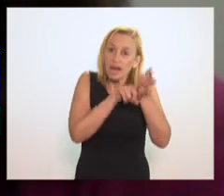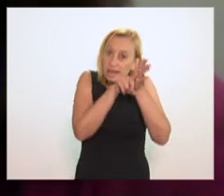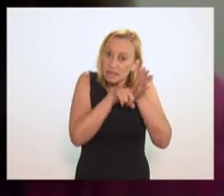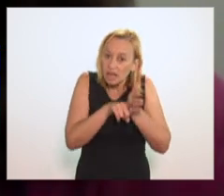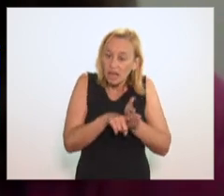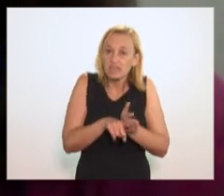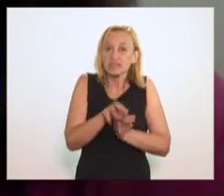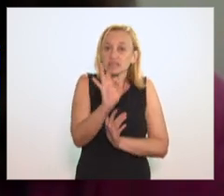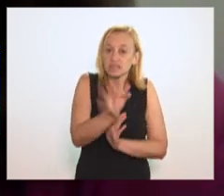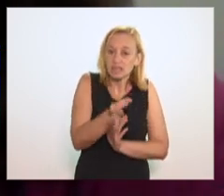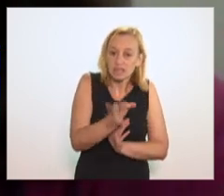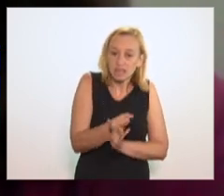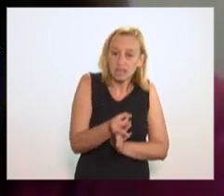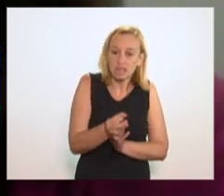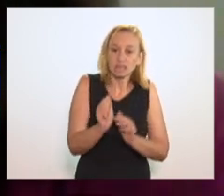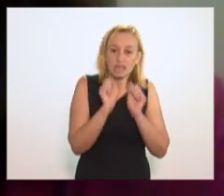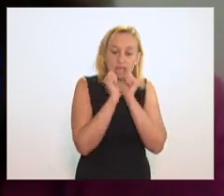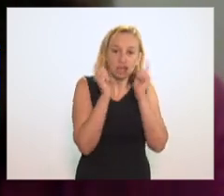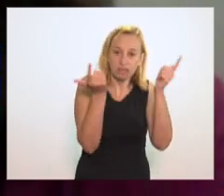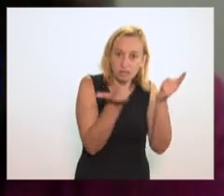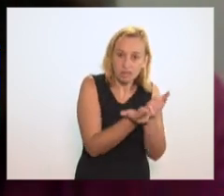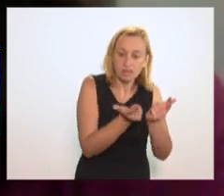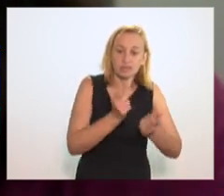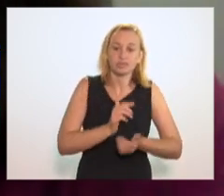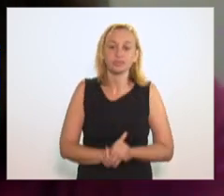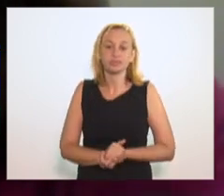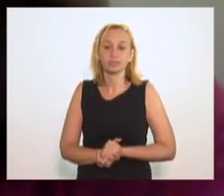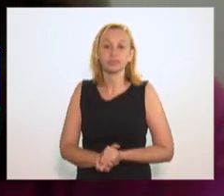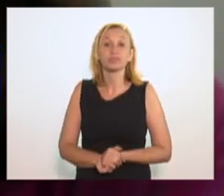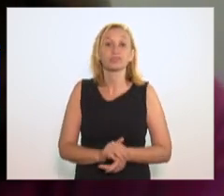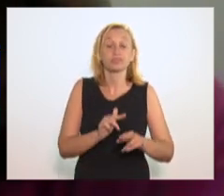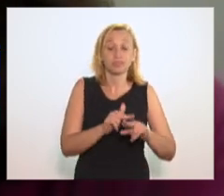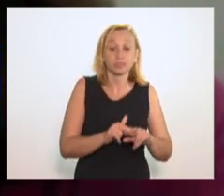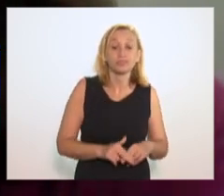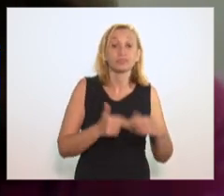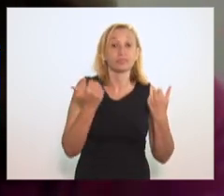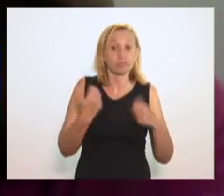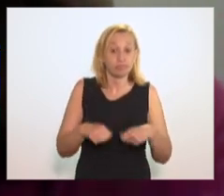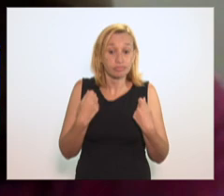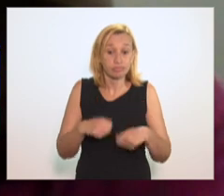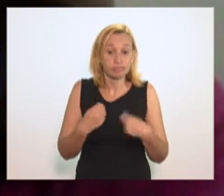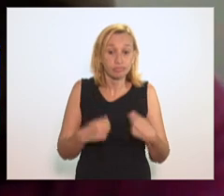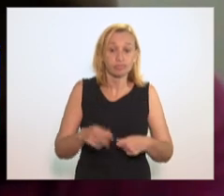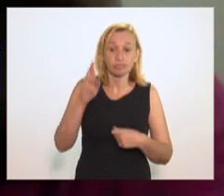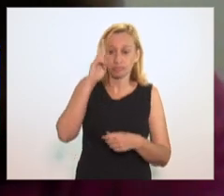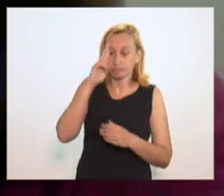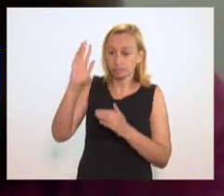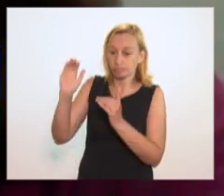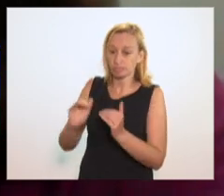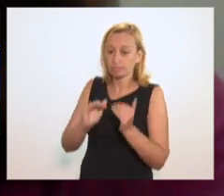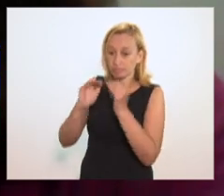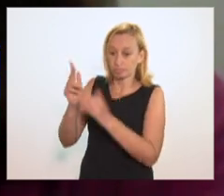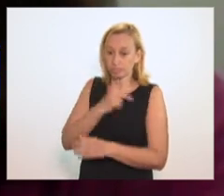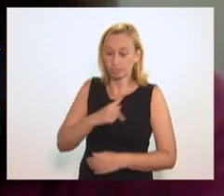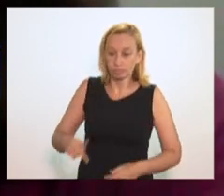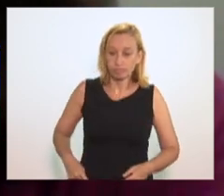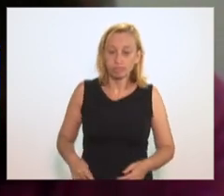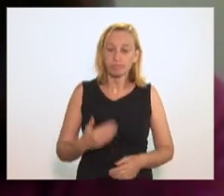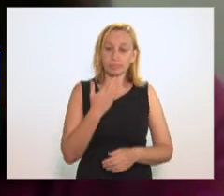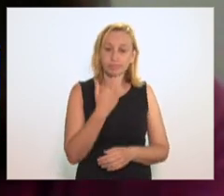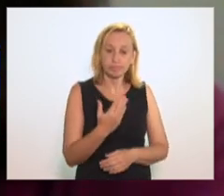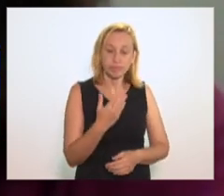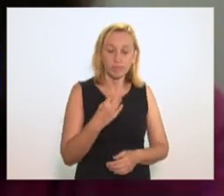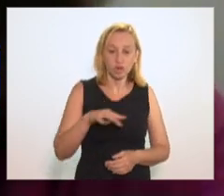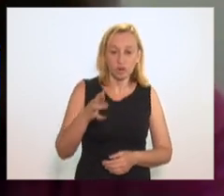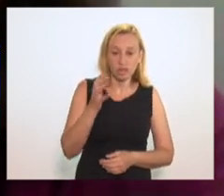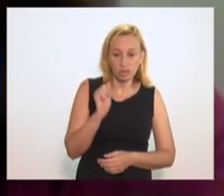exatamente da Assembleia Legislativa portanto é preciso que vossa excelência recomende a Procuradoria